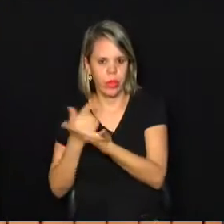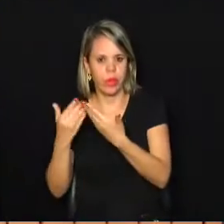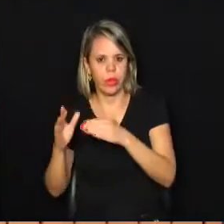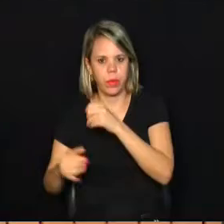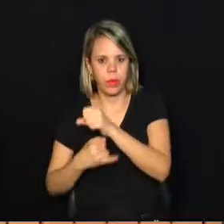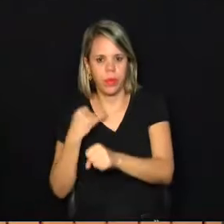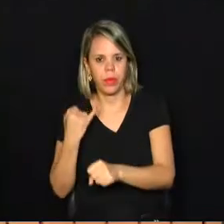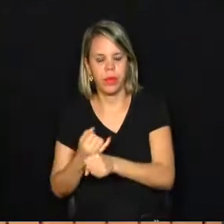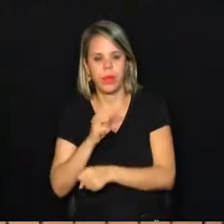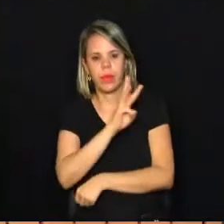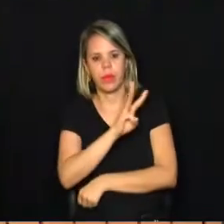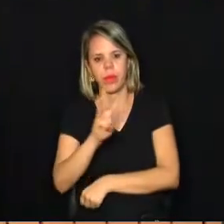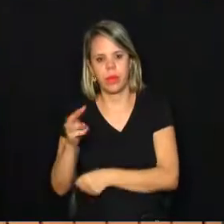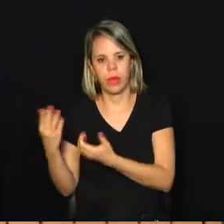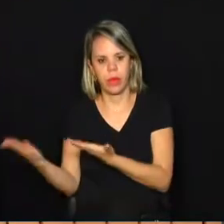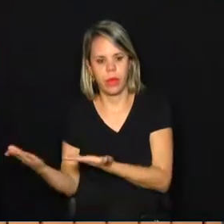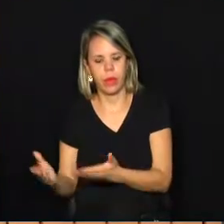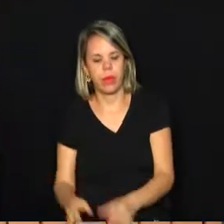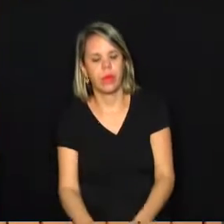site